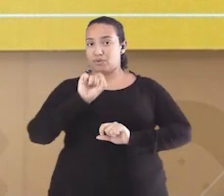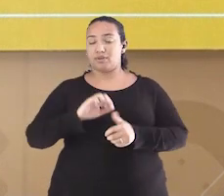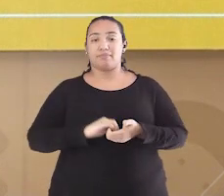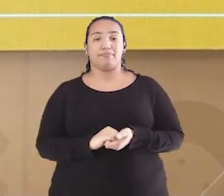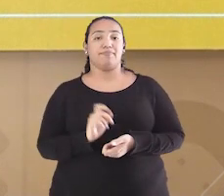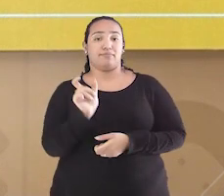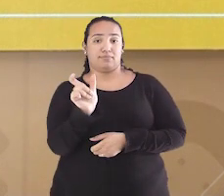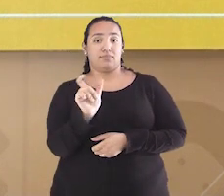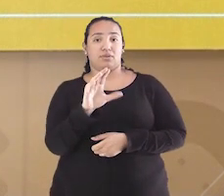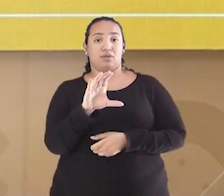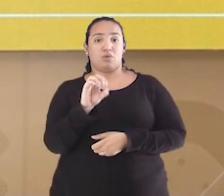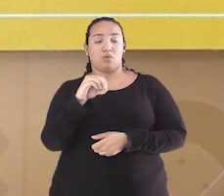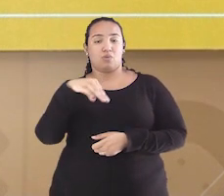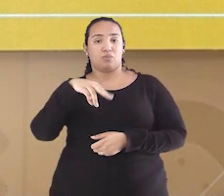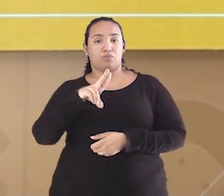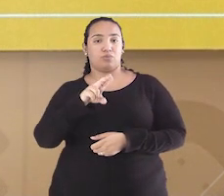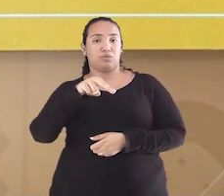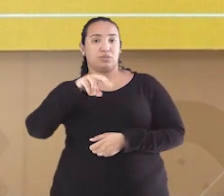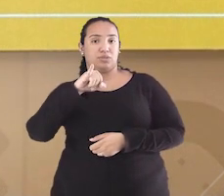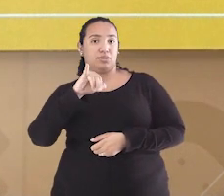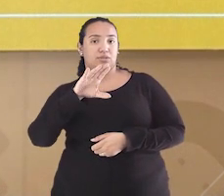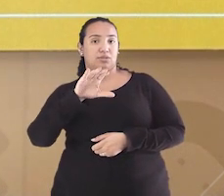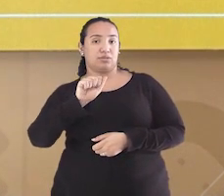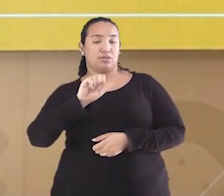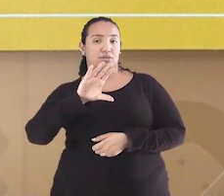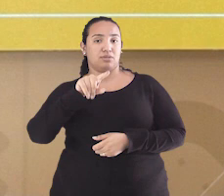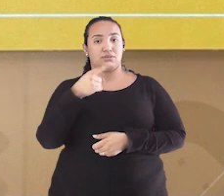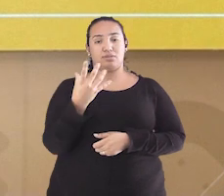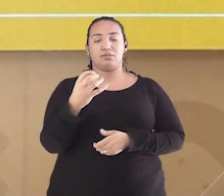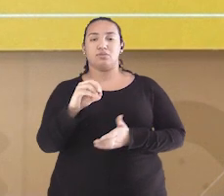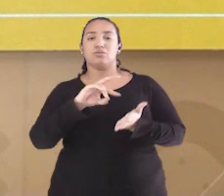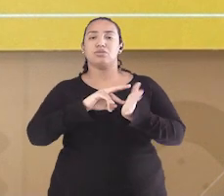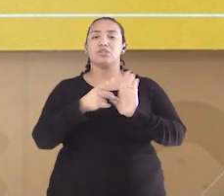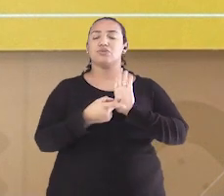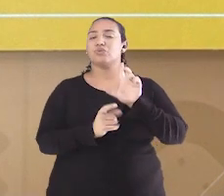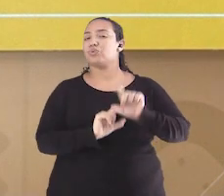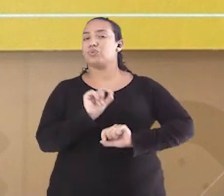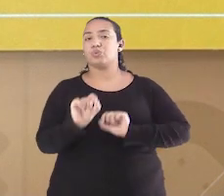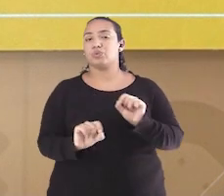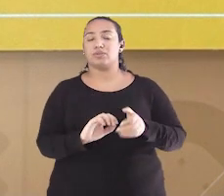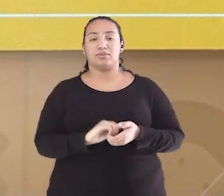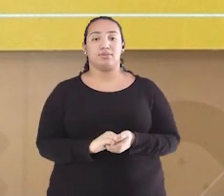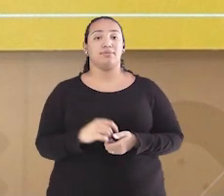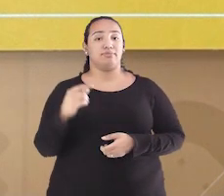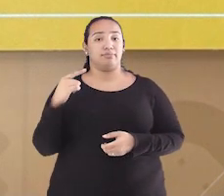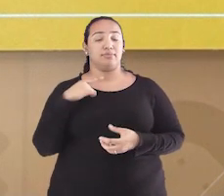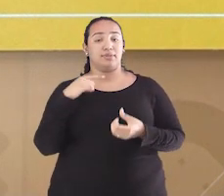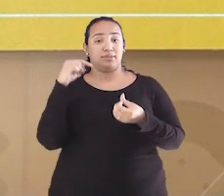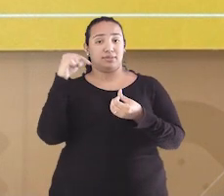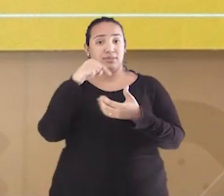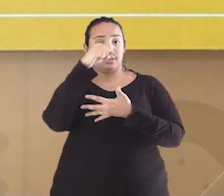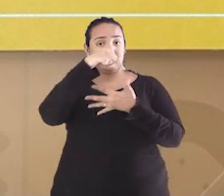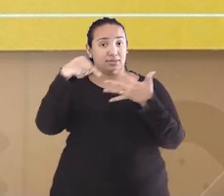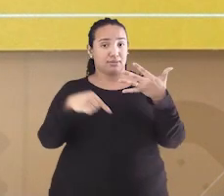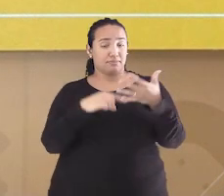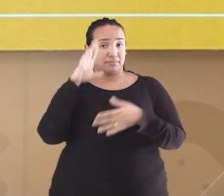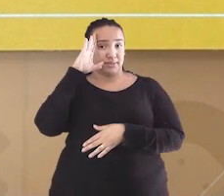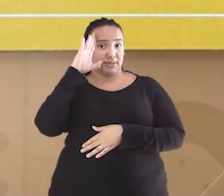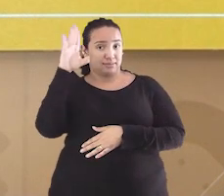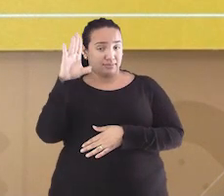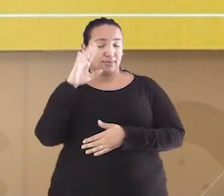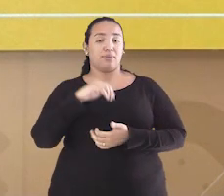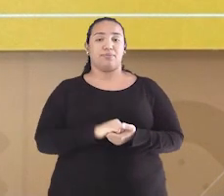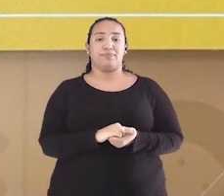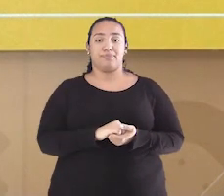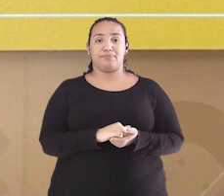que significa a palavra comunicação, os 6 elementos principais da comunicação: